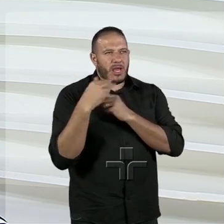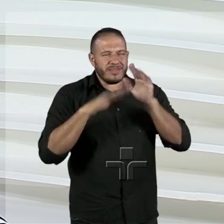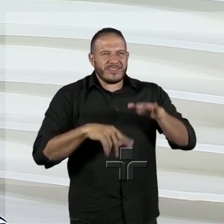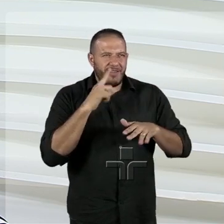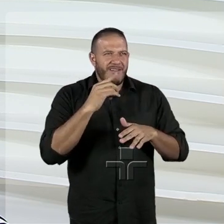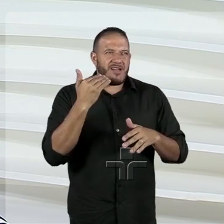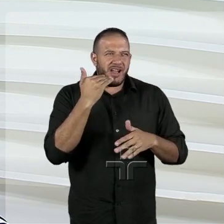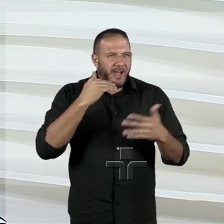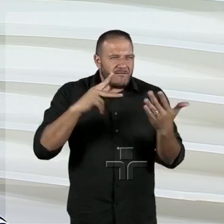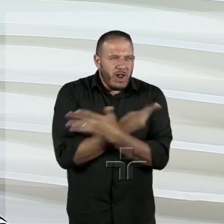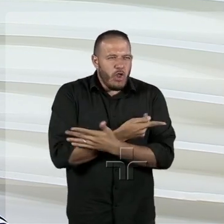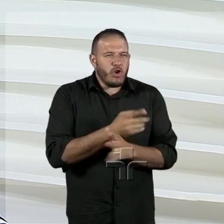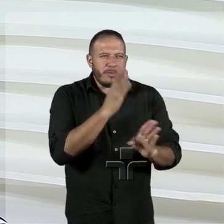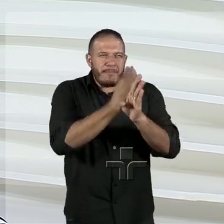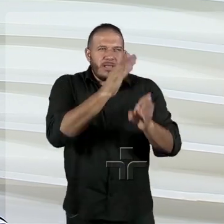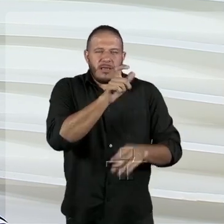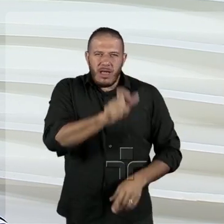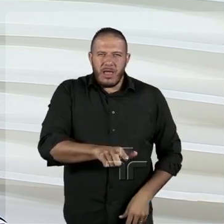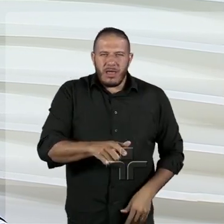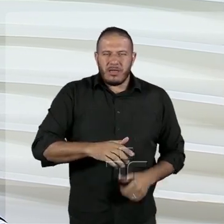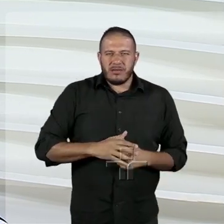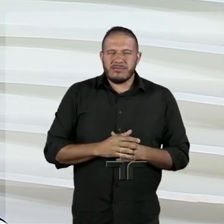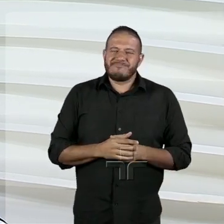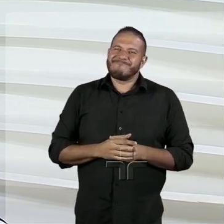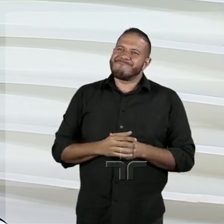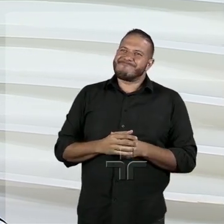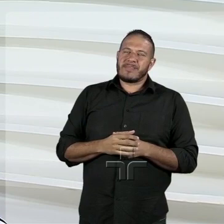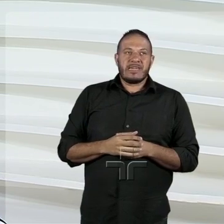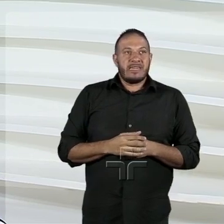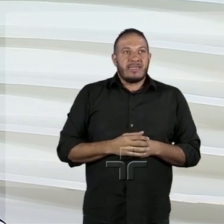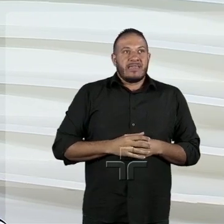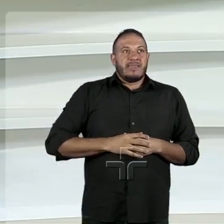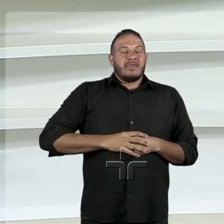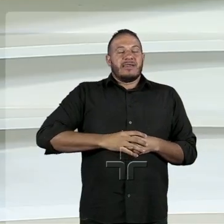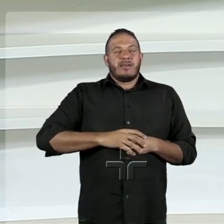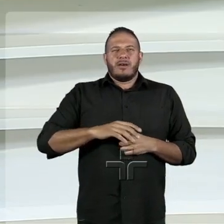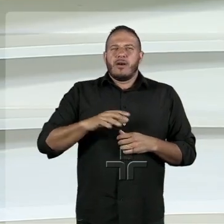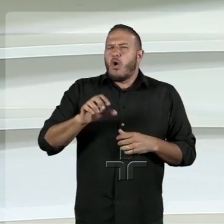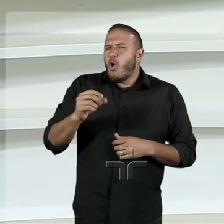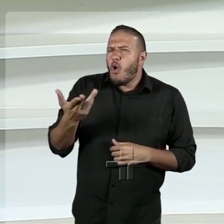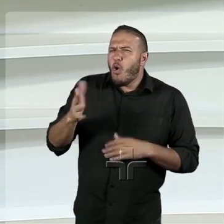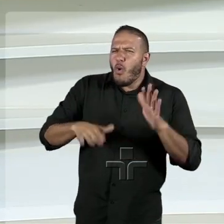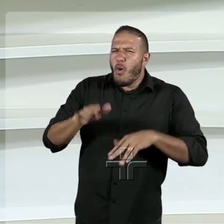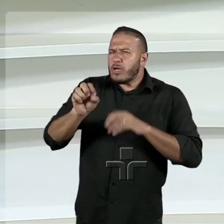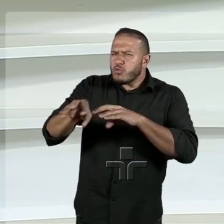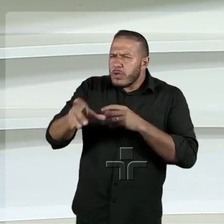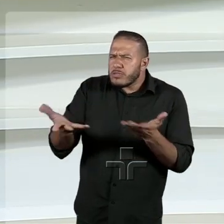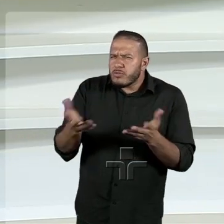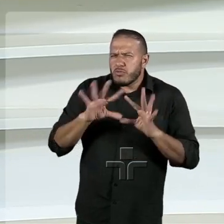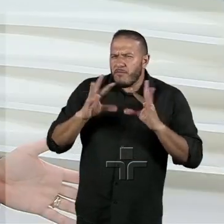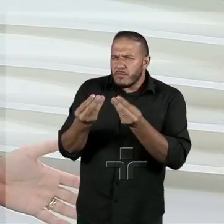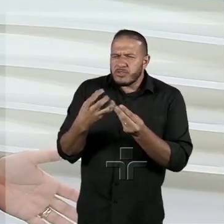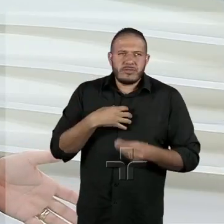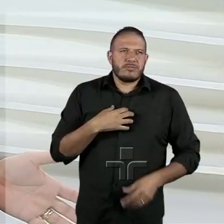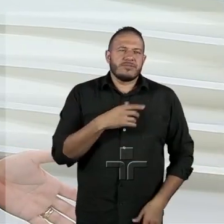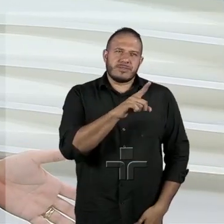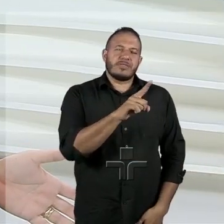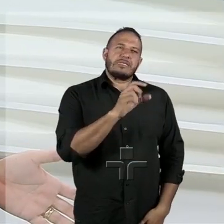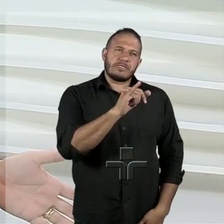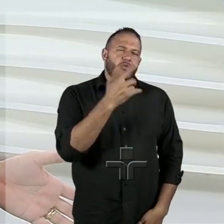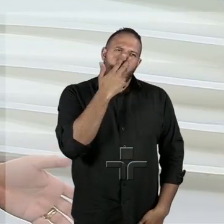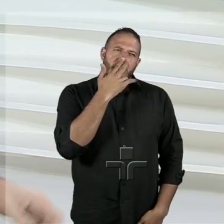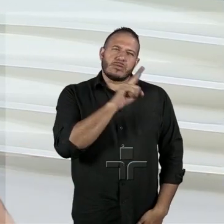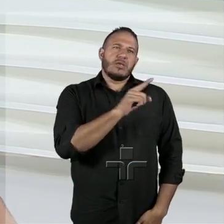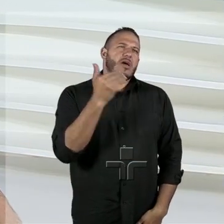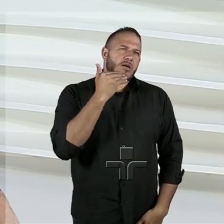desses ex-alunos? Bom, eu não acho que a escola tenha falhado. Ou a educação, sozinha. né, do Estado Veja, de maneira geral? Se falhamos como